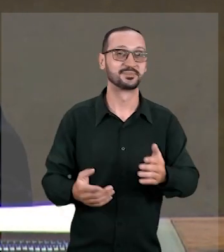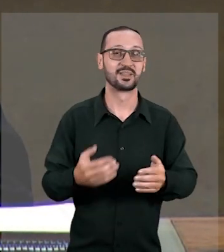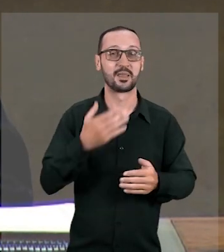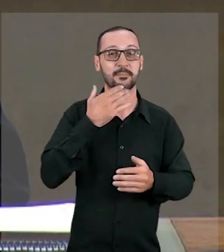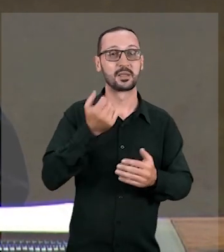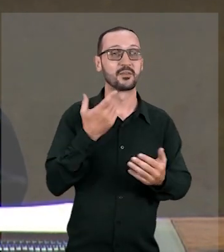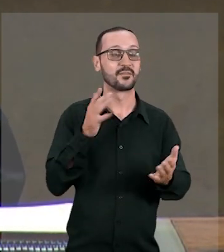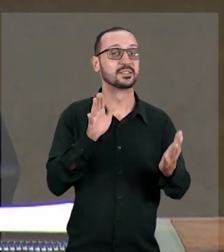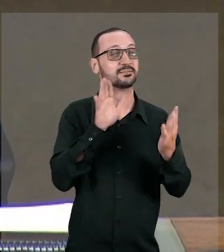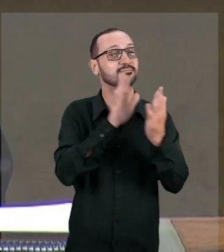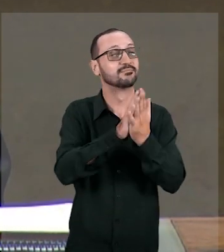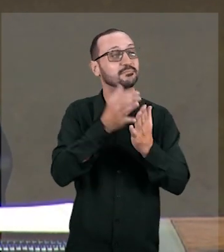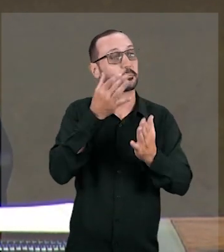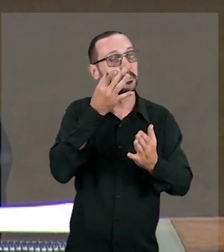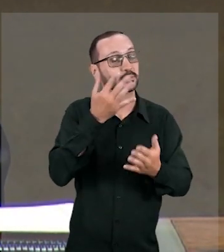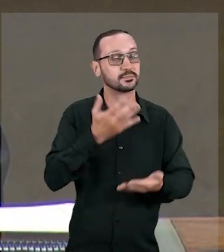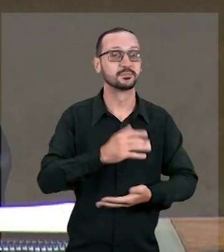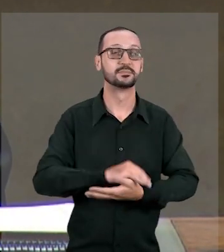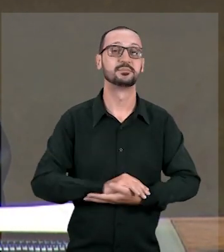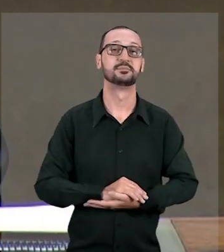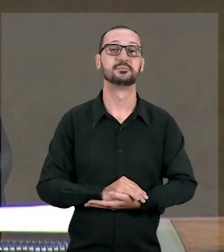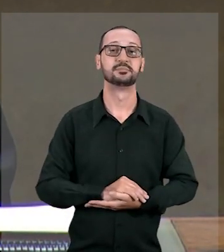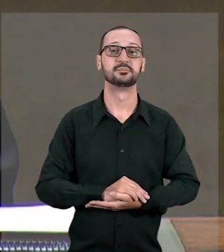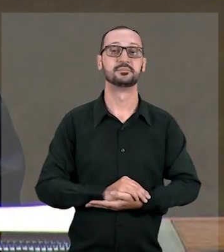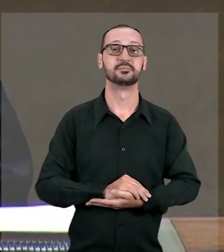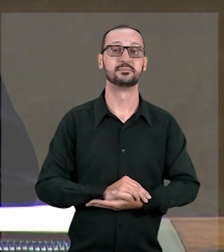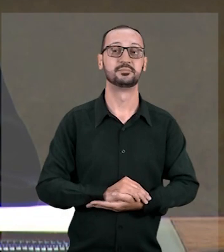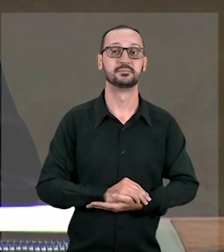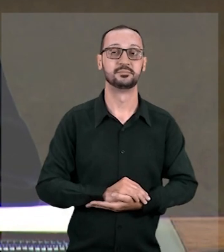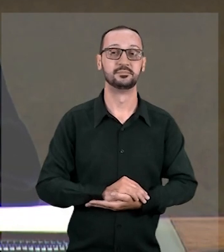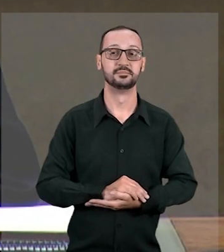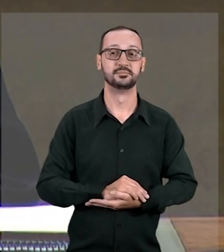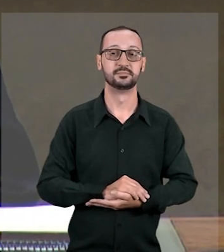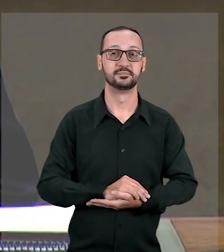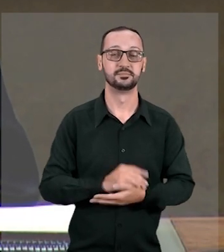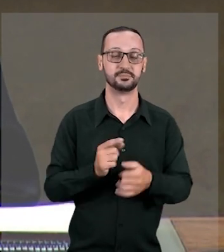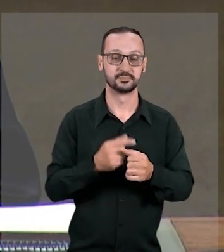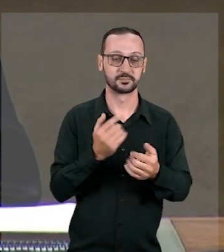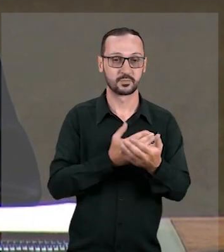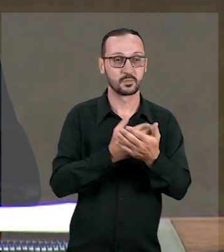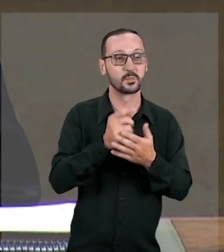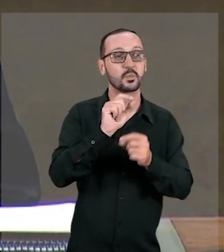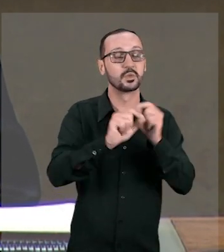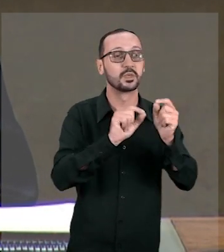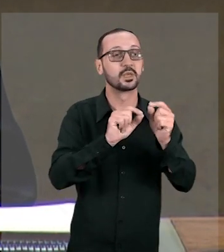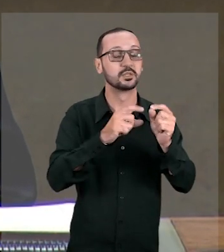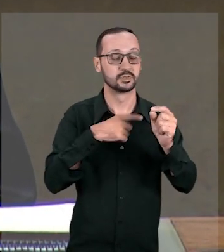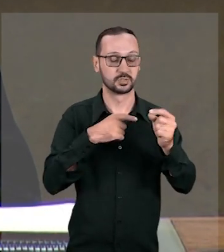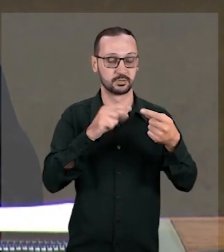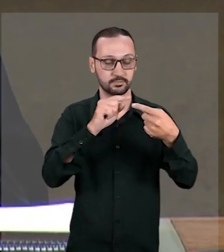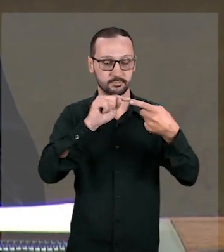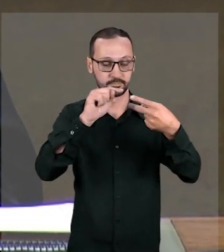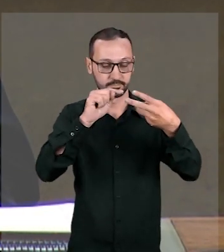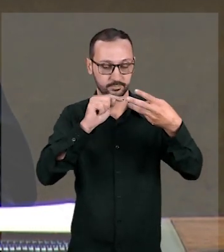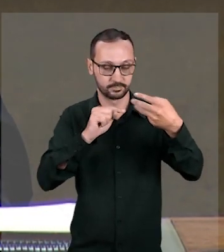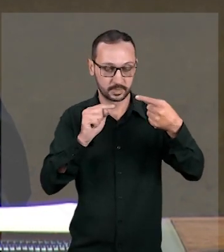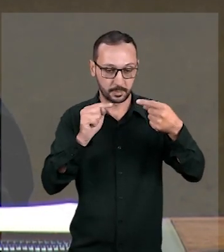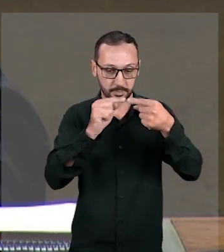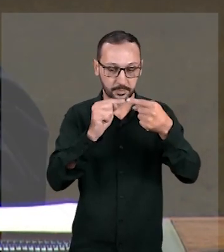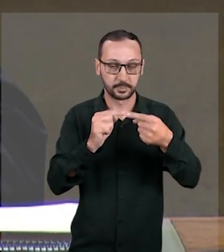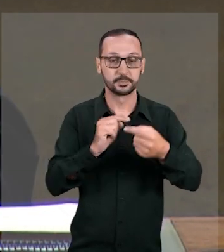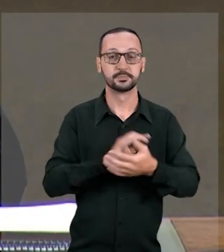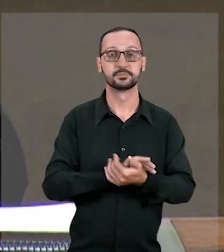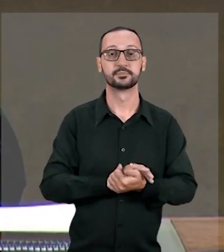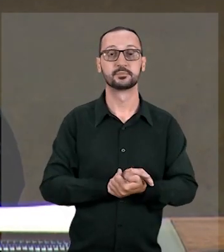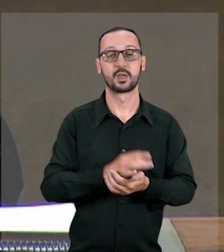Então, era melhor fazer na presença dele. Mas, primeiro, vou começar pelas concordâncias. Também eu